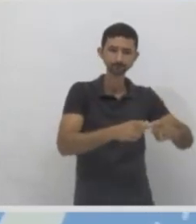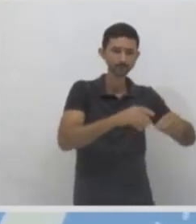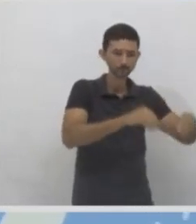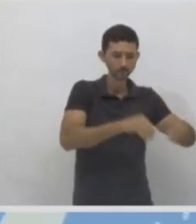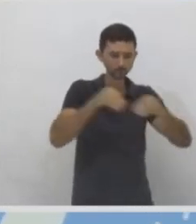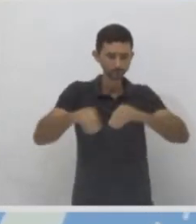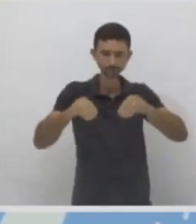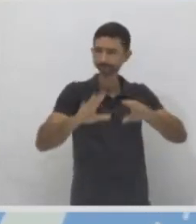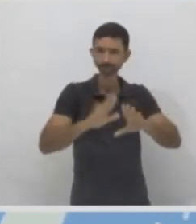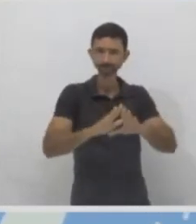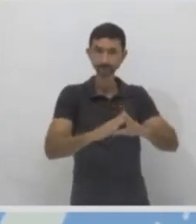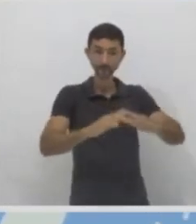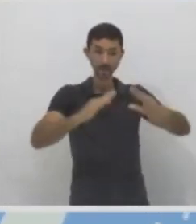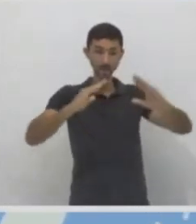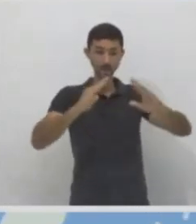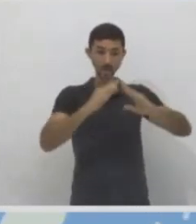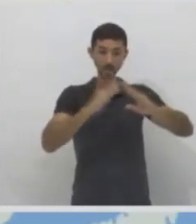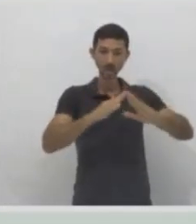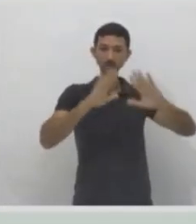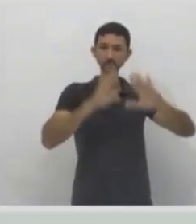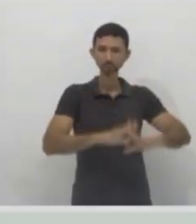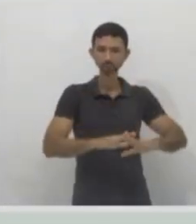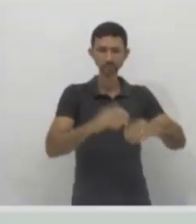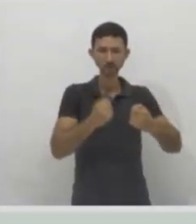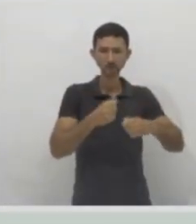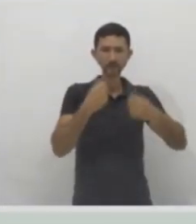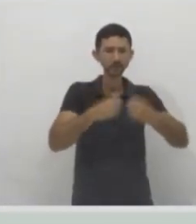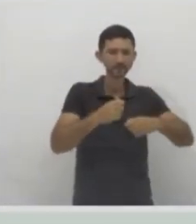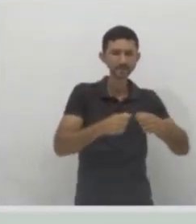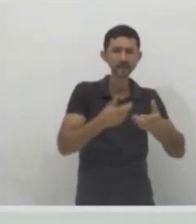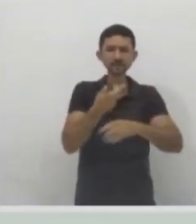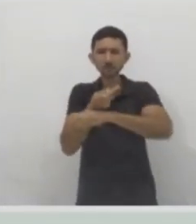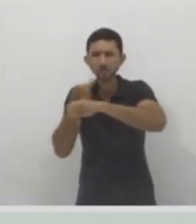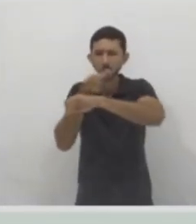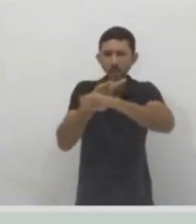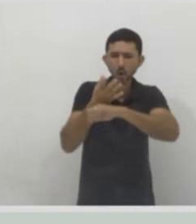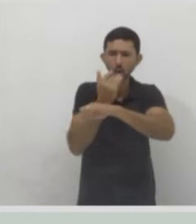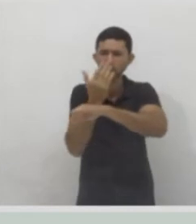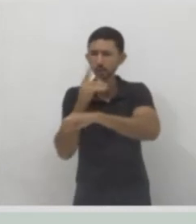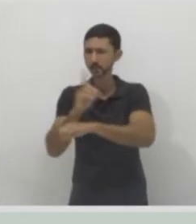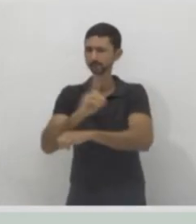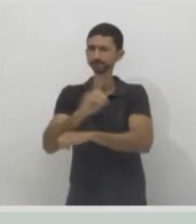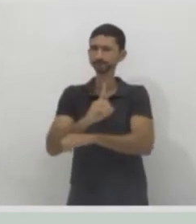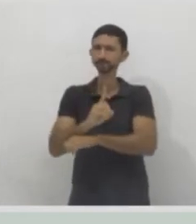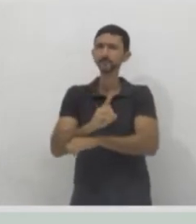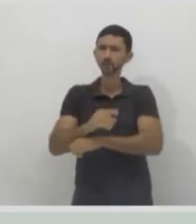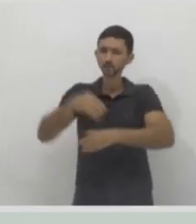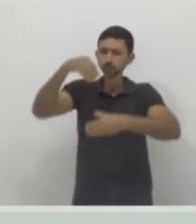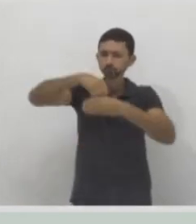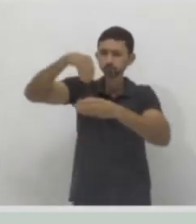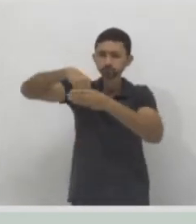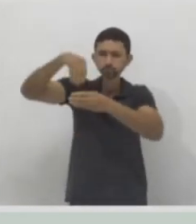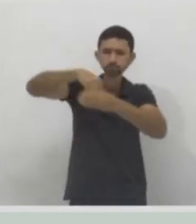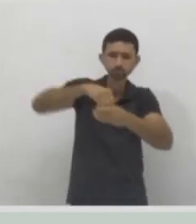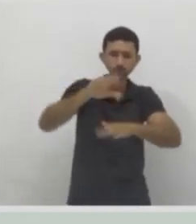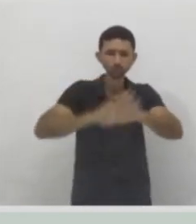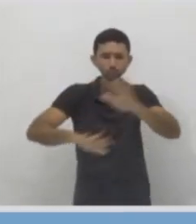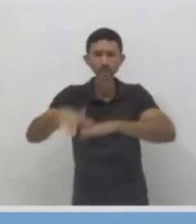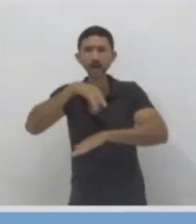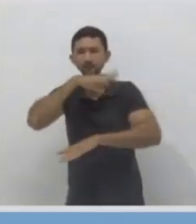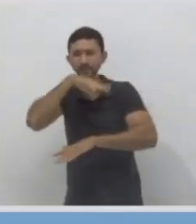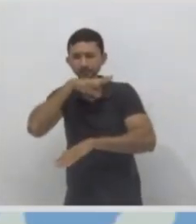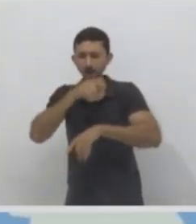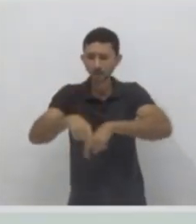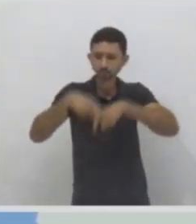viraram sedentários. Não precisavam mais se mover para procurar alimento. Tinham tudo o que precisavam para sobreviver nas suas